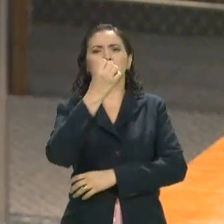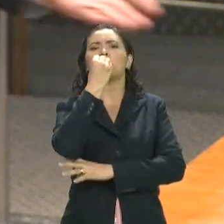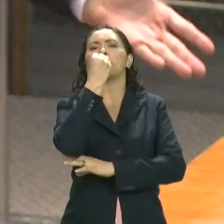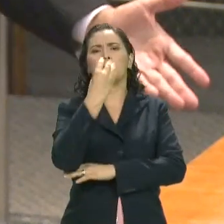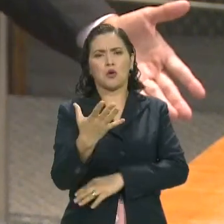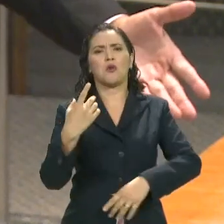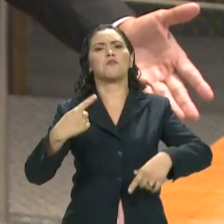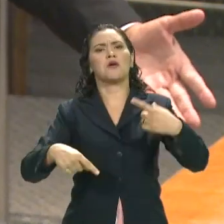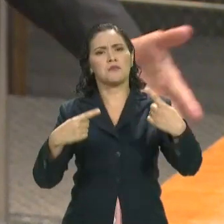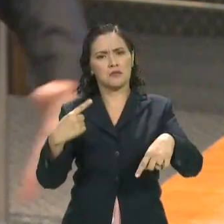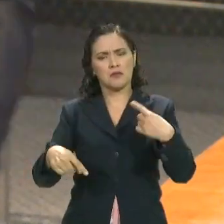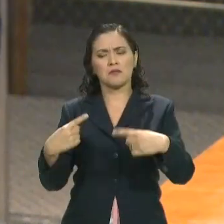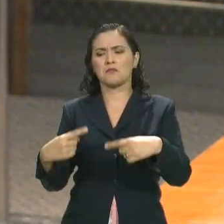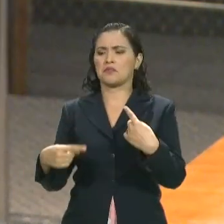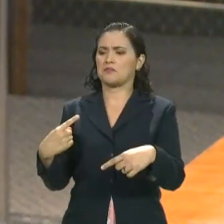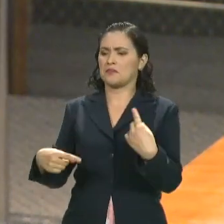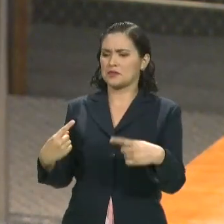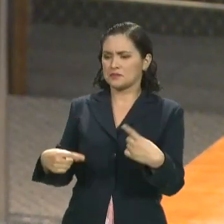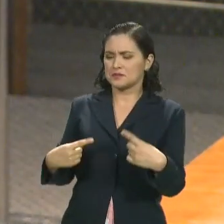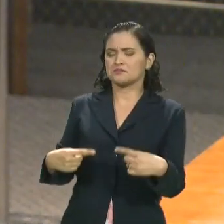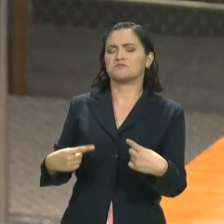De reverberar o talento de vocês?